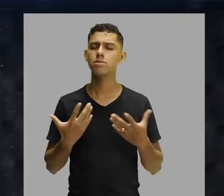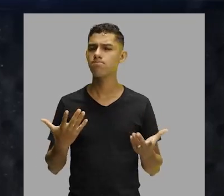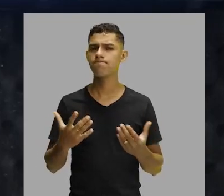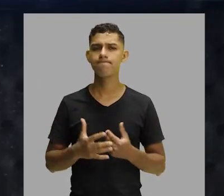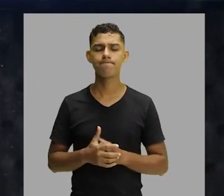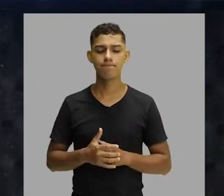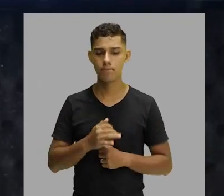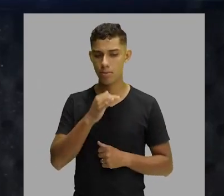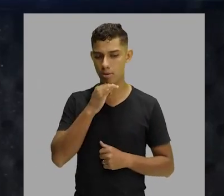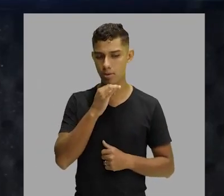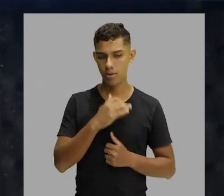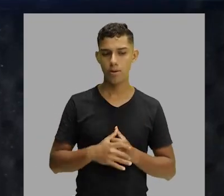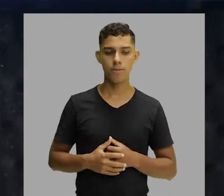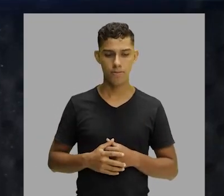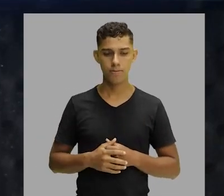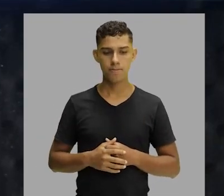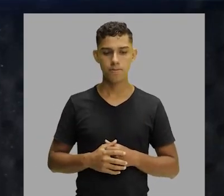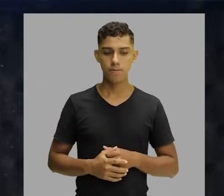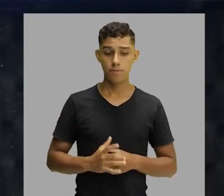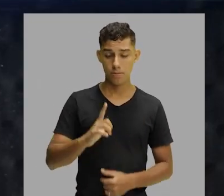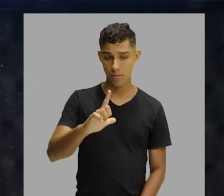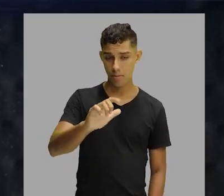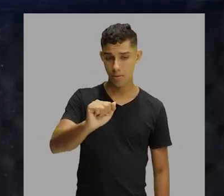no caso das lacunas, vai ser justamente